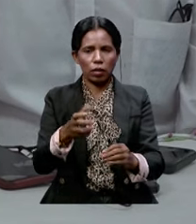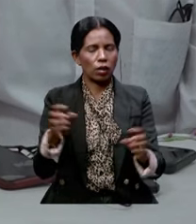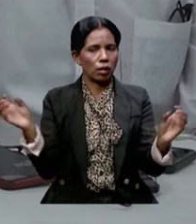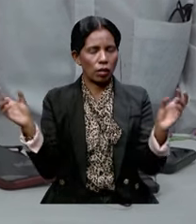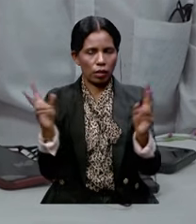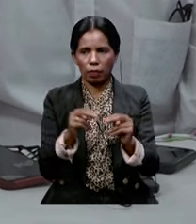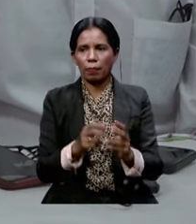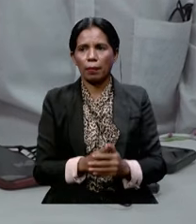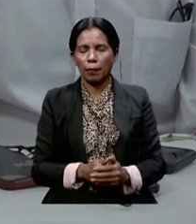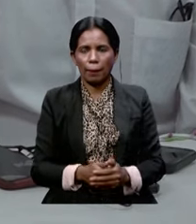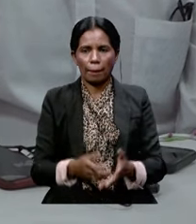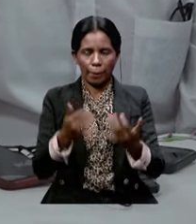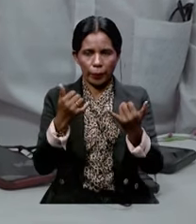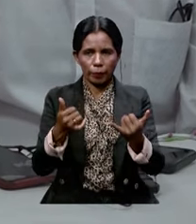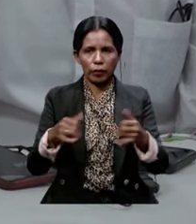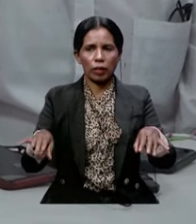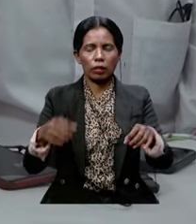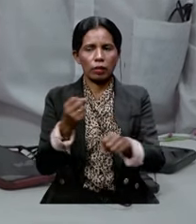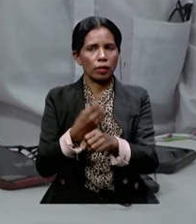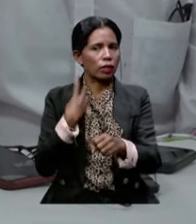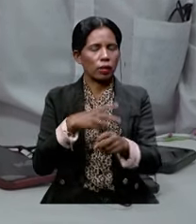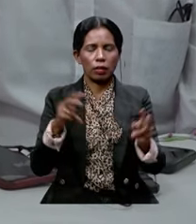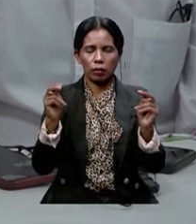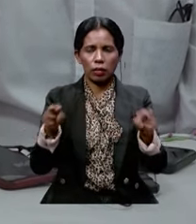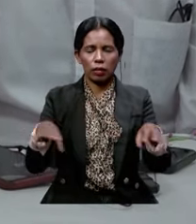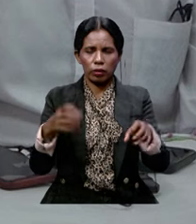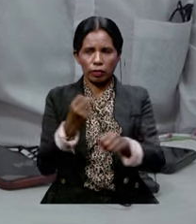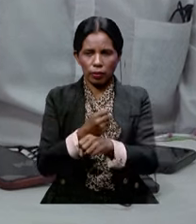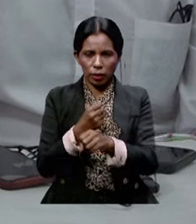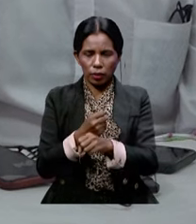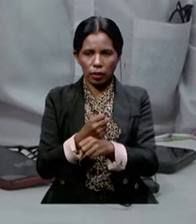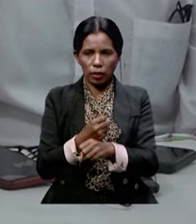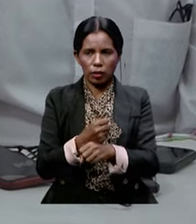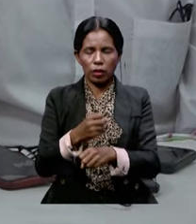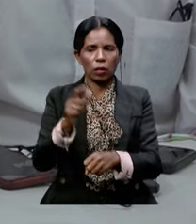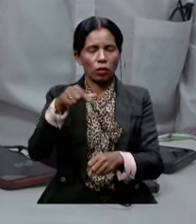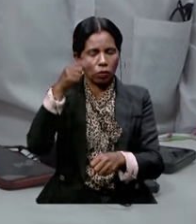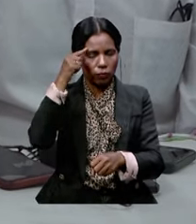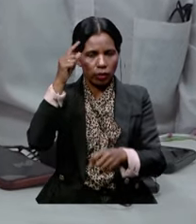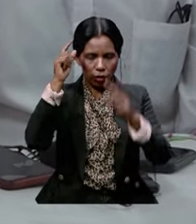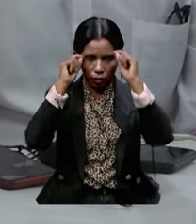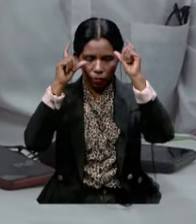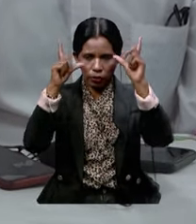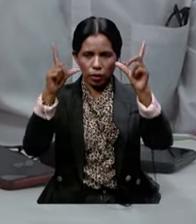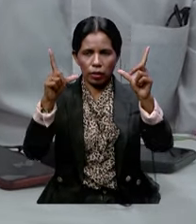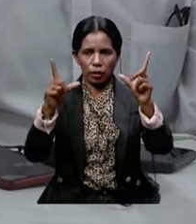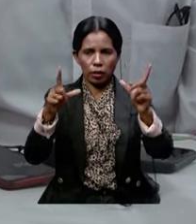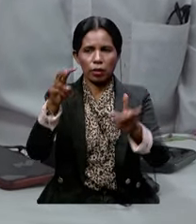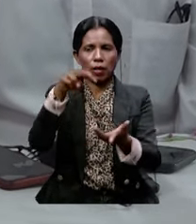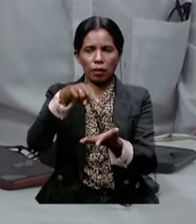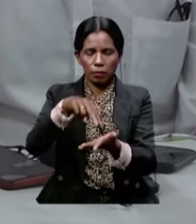né? Então, esforço, e ela precisa de esforço, porque desde o governo Timor-Leste,